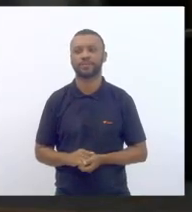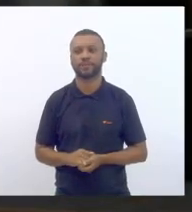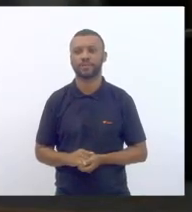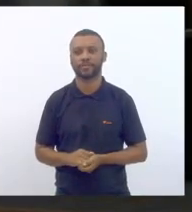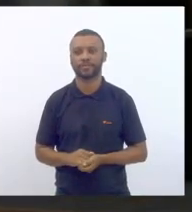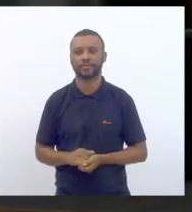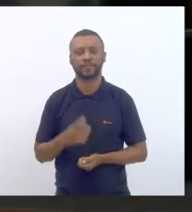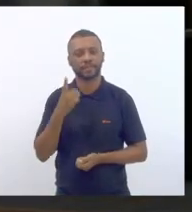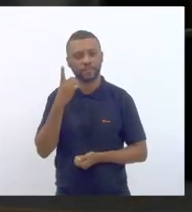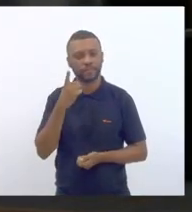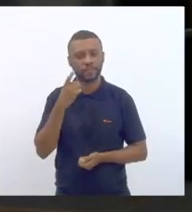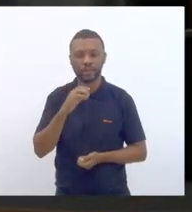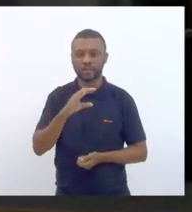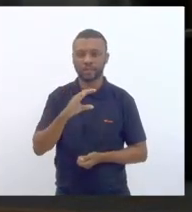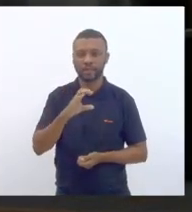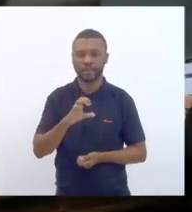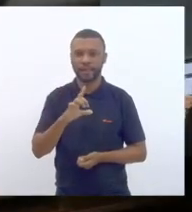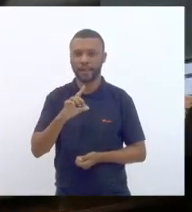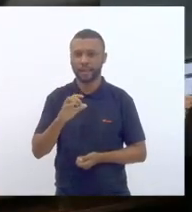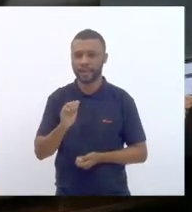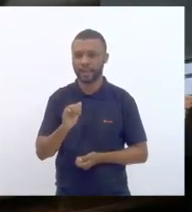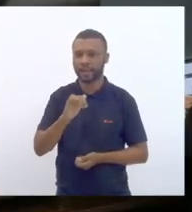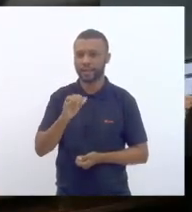Deputada Célia Jordão.